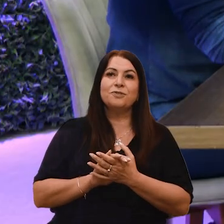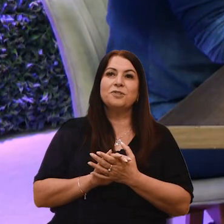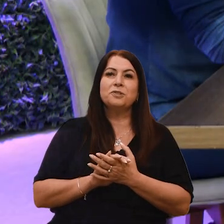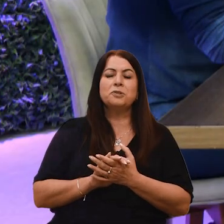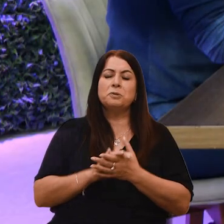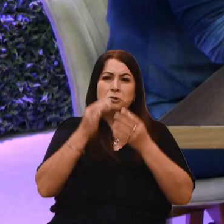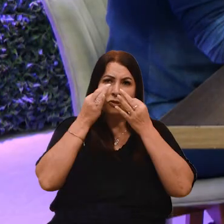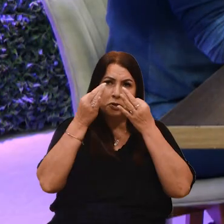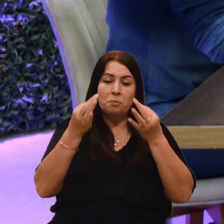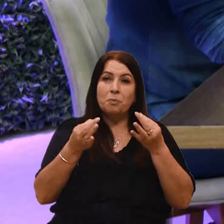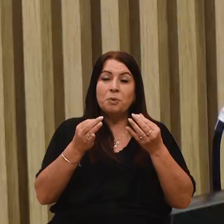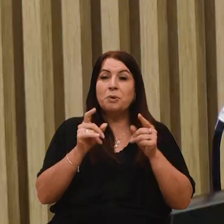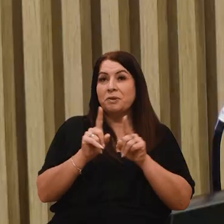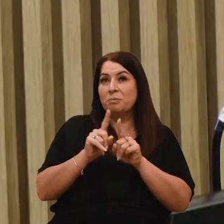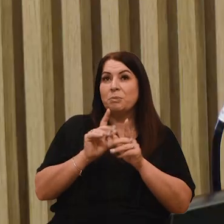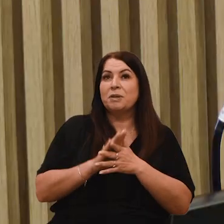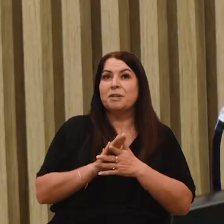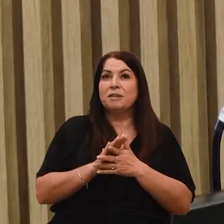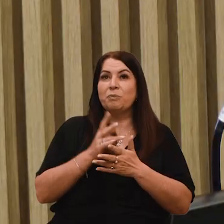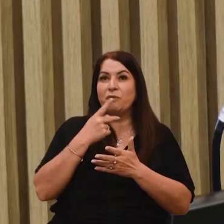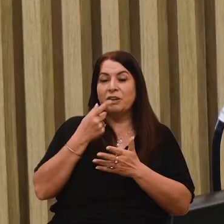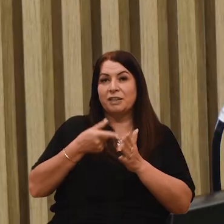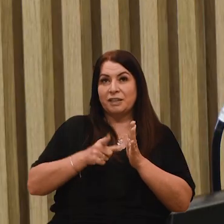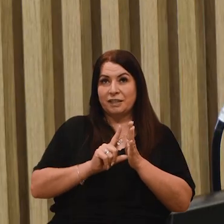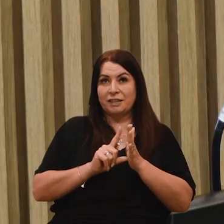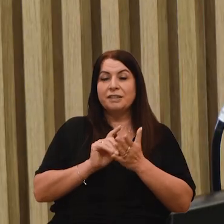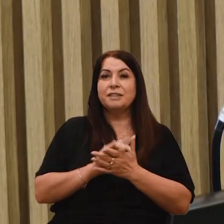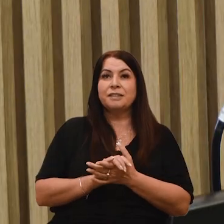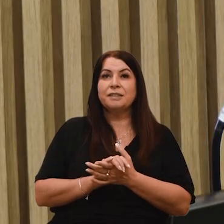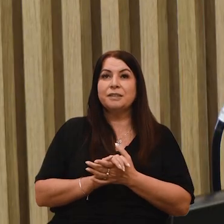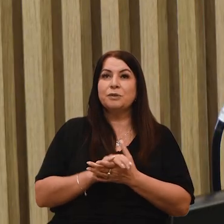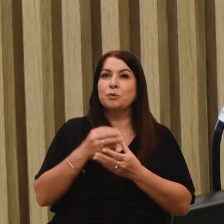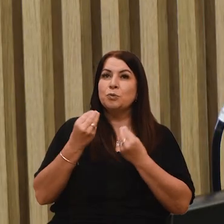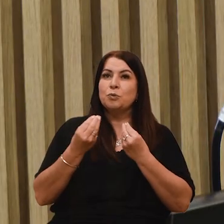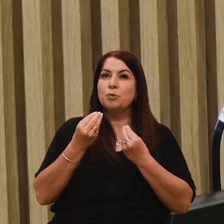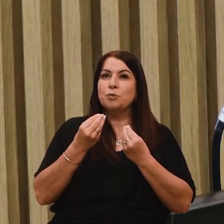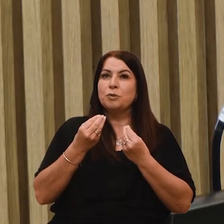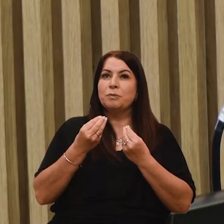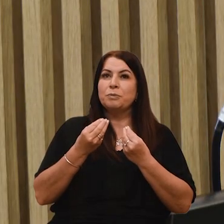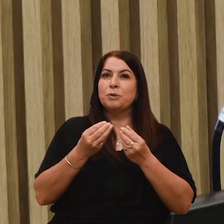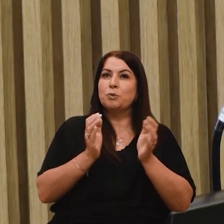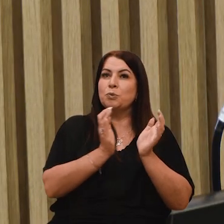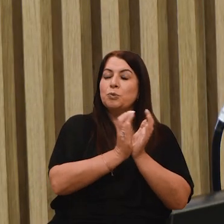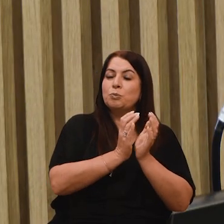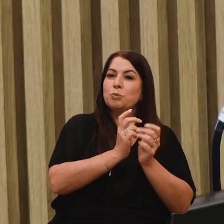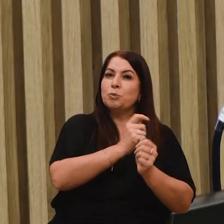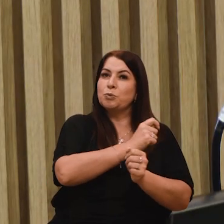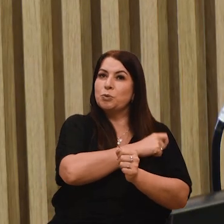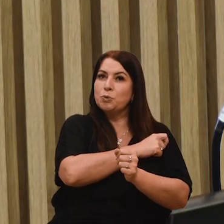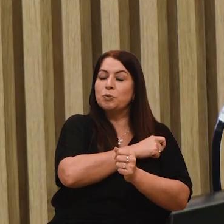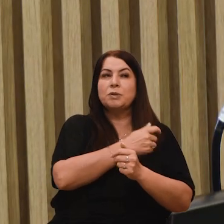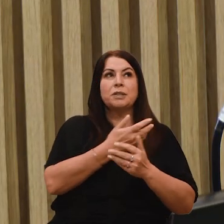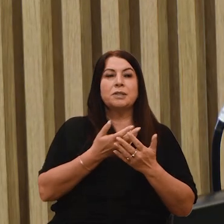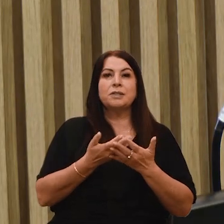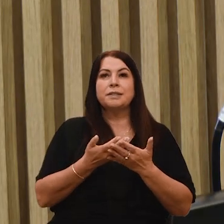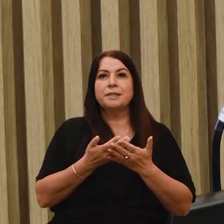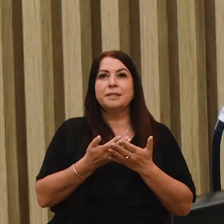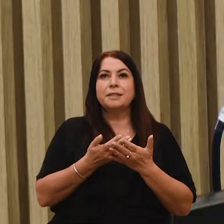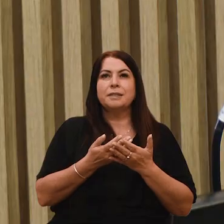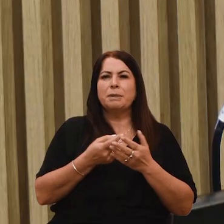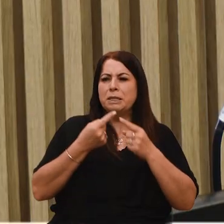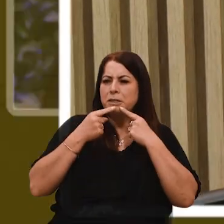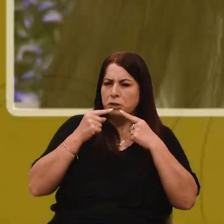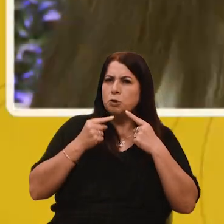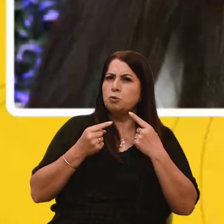me chamou muita atenção, como eu falei antes, como esse grupo de estudantes é bem